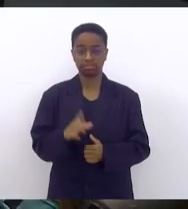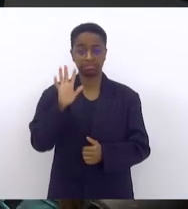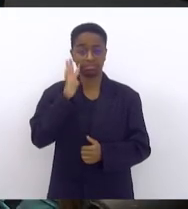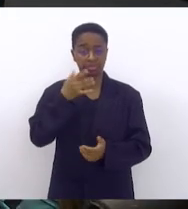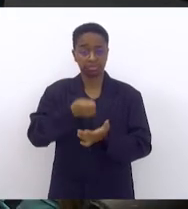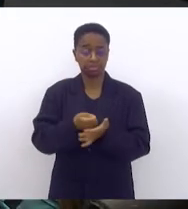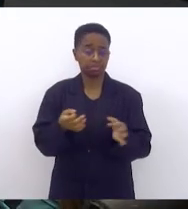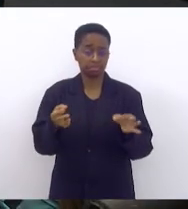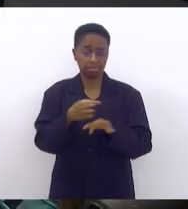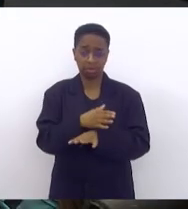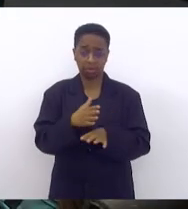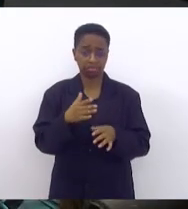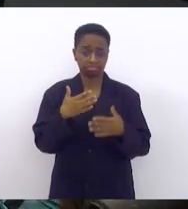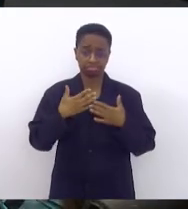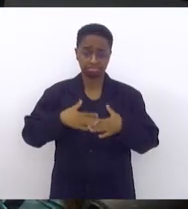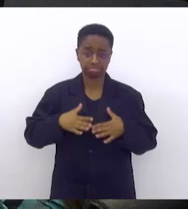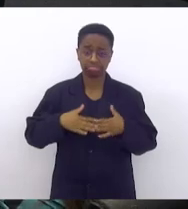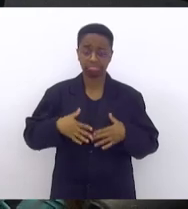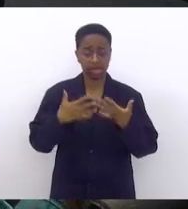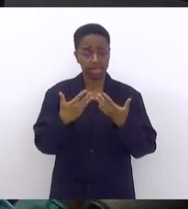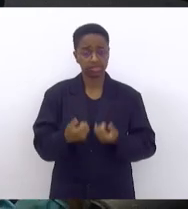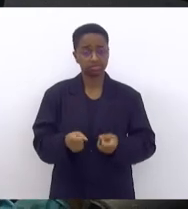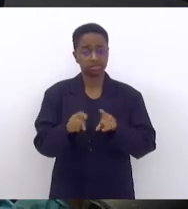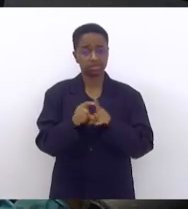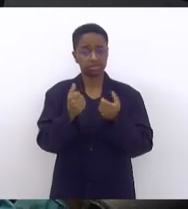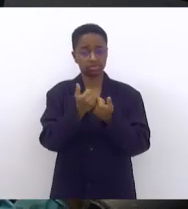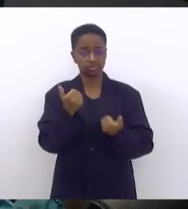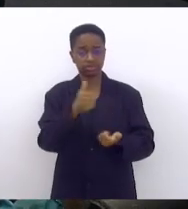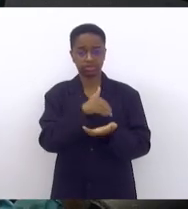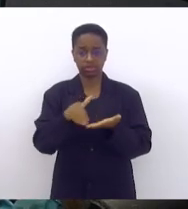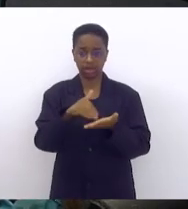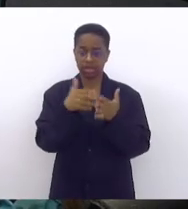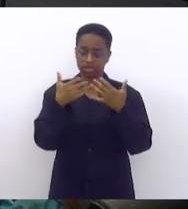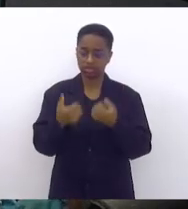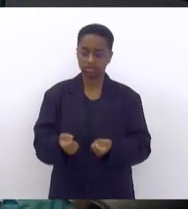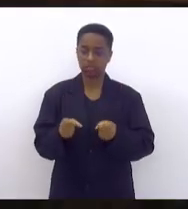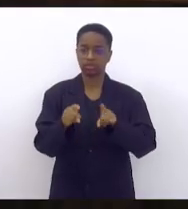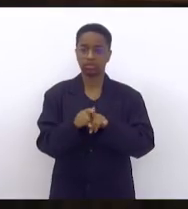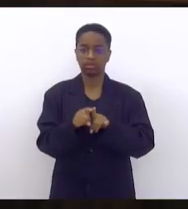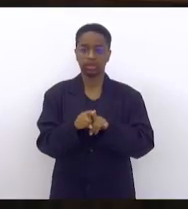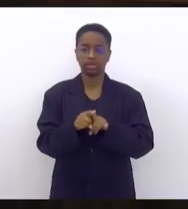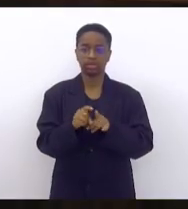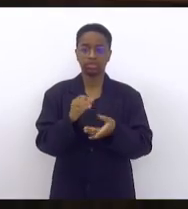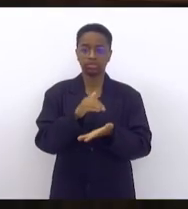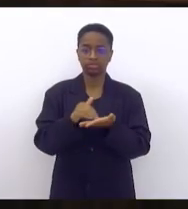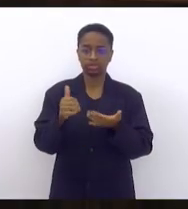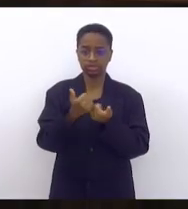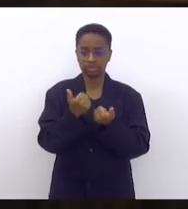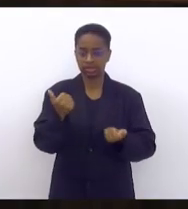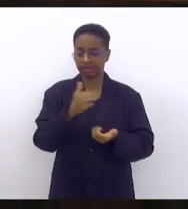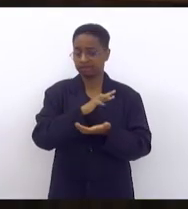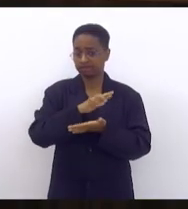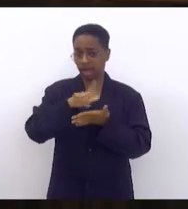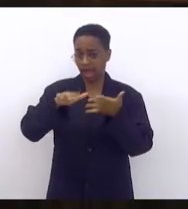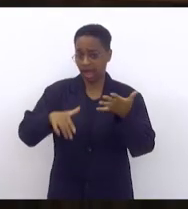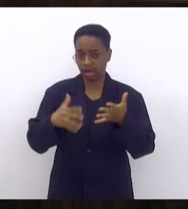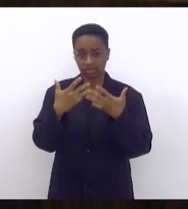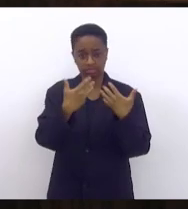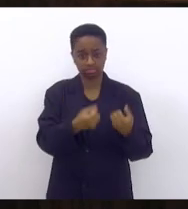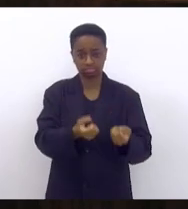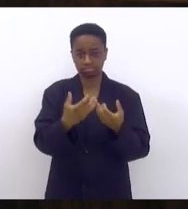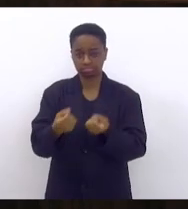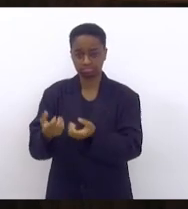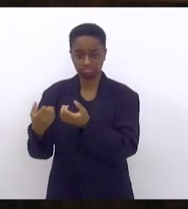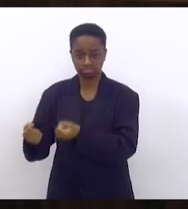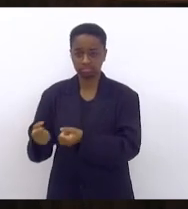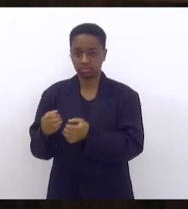foi recebida tranquilamente, nossa subsecretária adjunta, subsecretária-geral, subsecretário-executivo, todo o secretário do